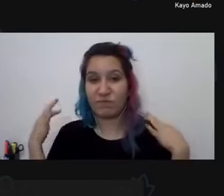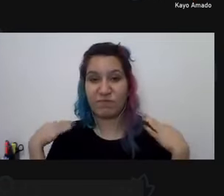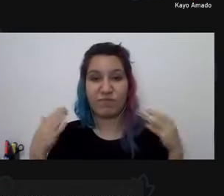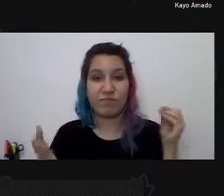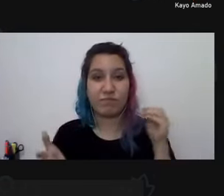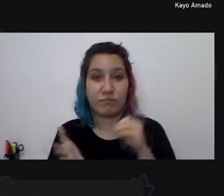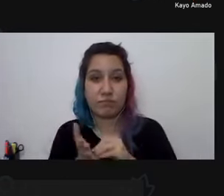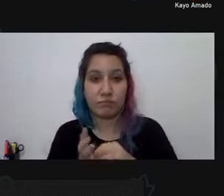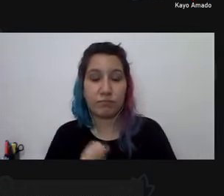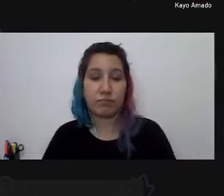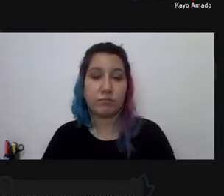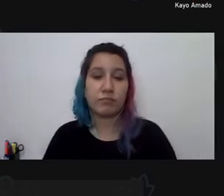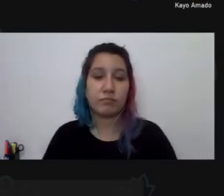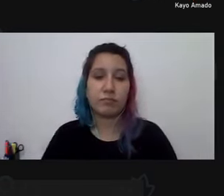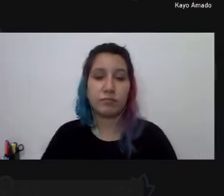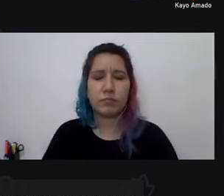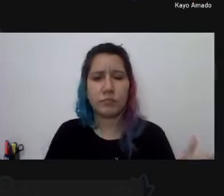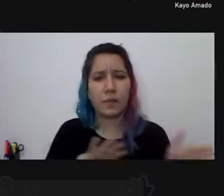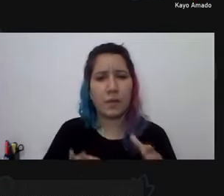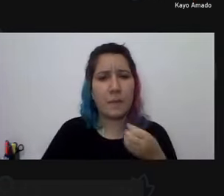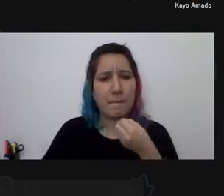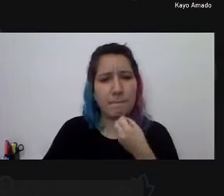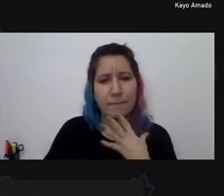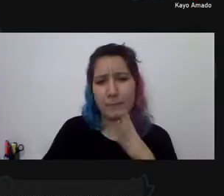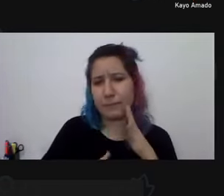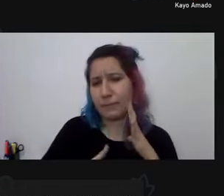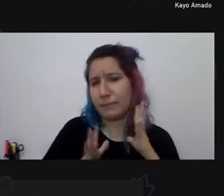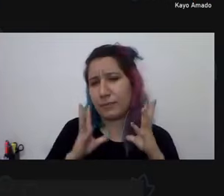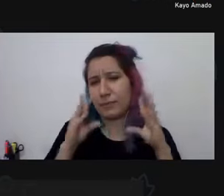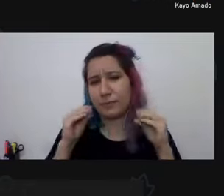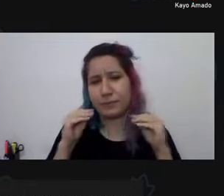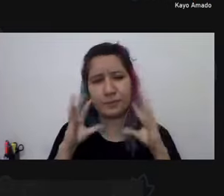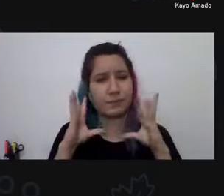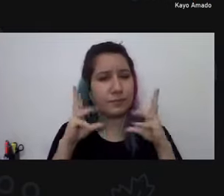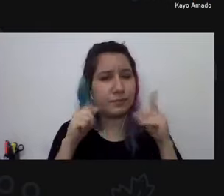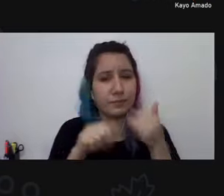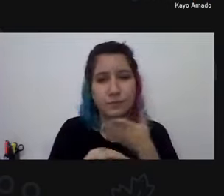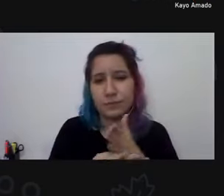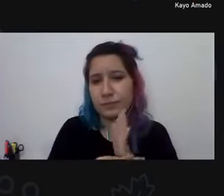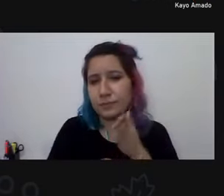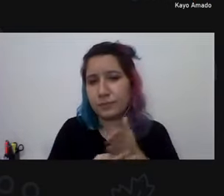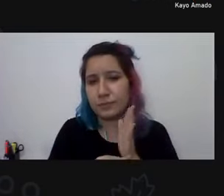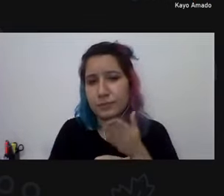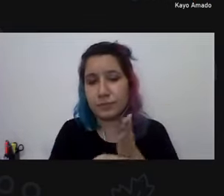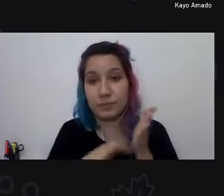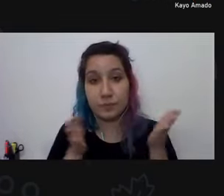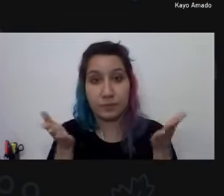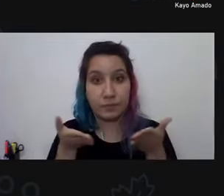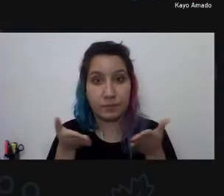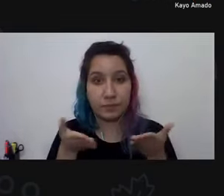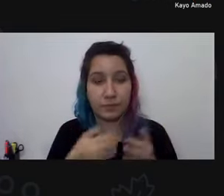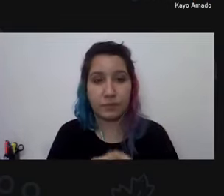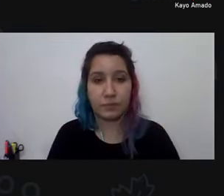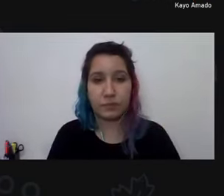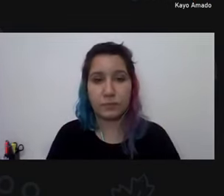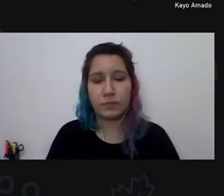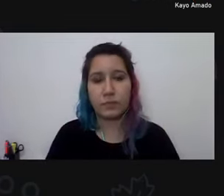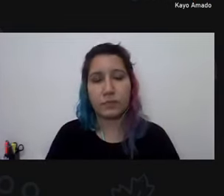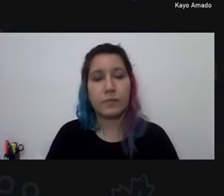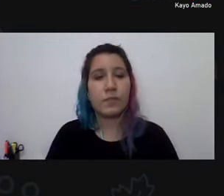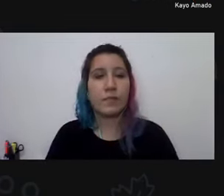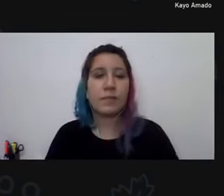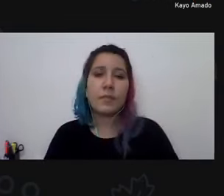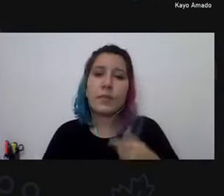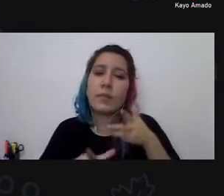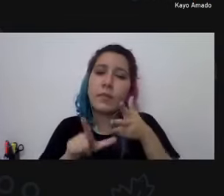lá. Boa noite para todo mundo que está entrando: Alex, Andréia, Sônia, Jorge, Douglas, todo mundo que está comentando. Compartilha a live, passa